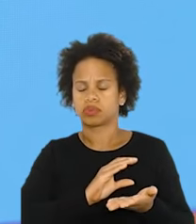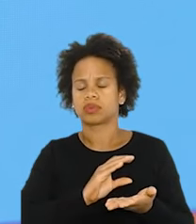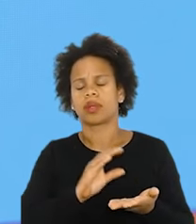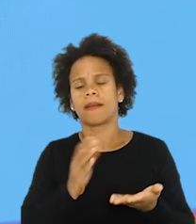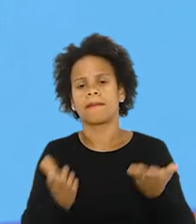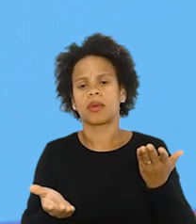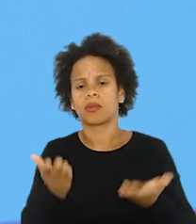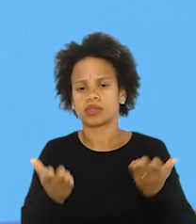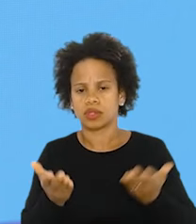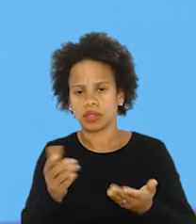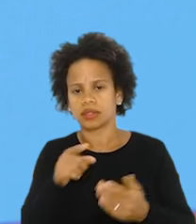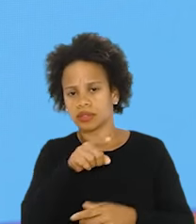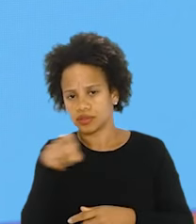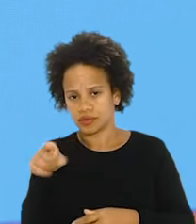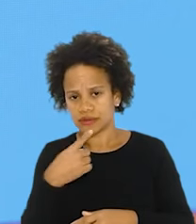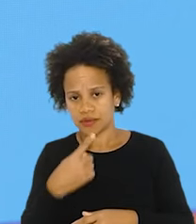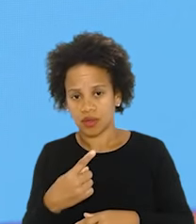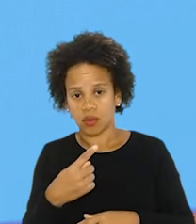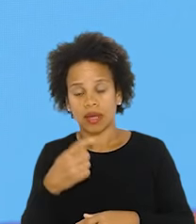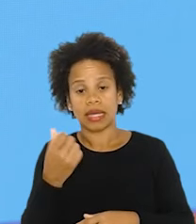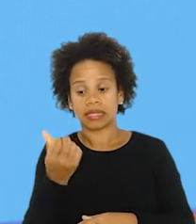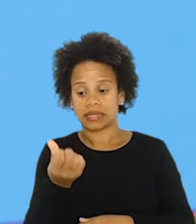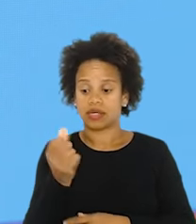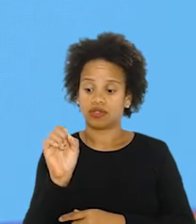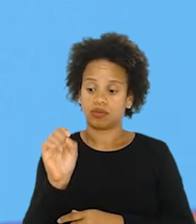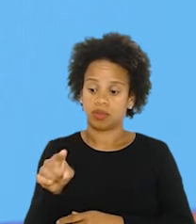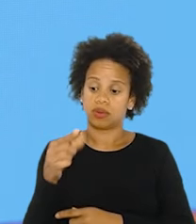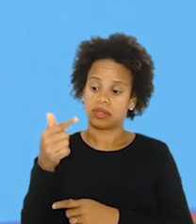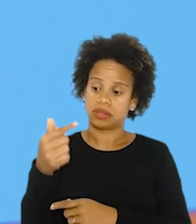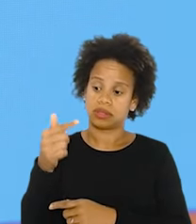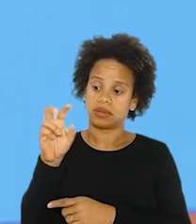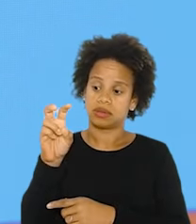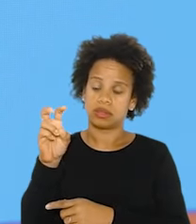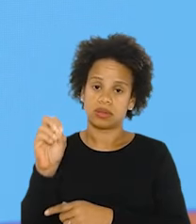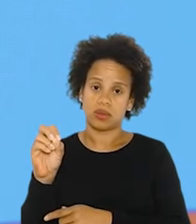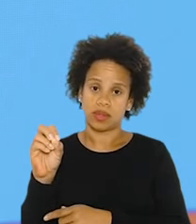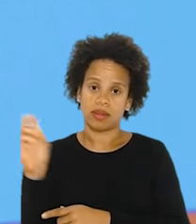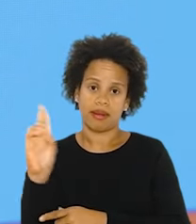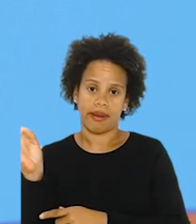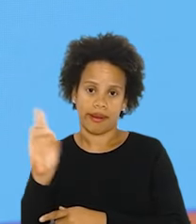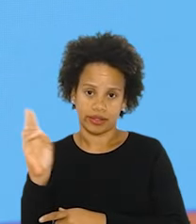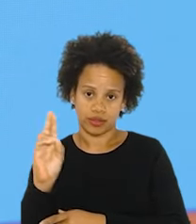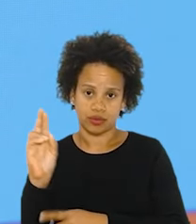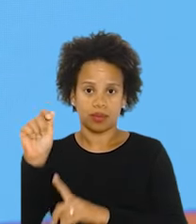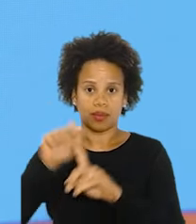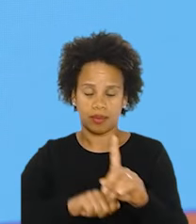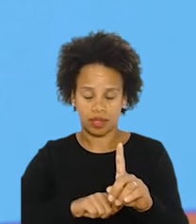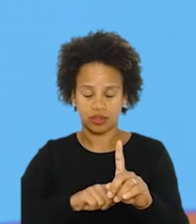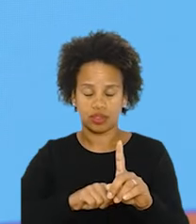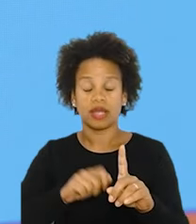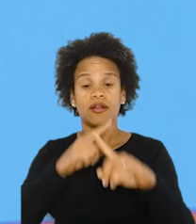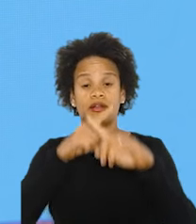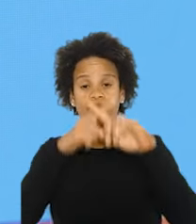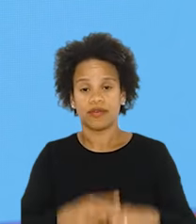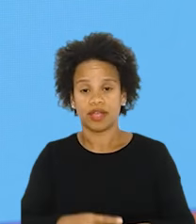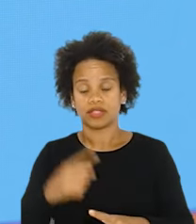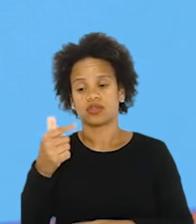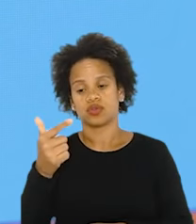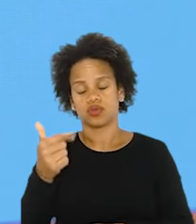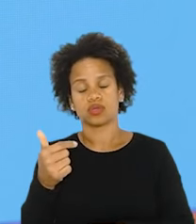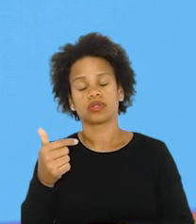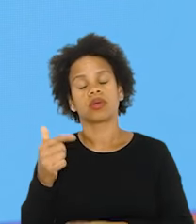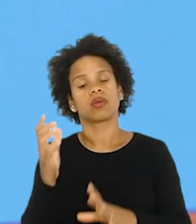que é a proporcionalidade que o Jean citou são 6.750 por mês bruto se a gente fizer isso aí vezes 12 vai dar os